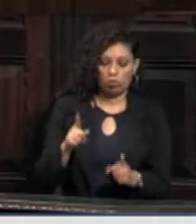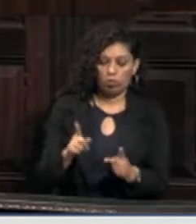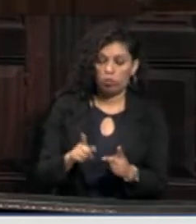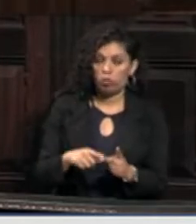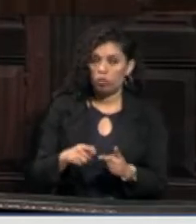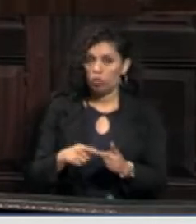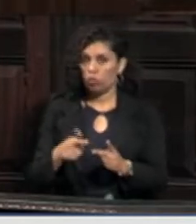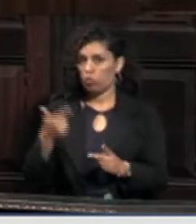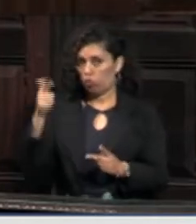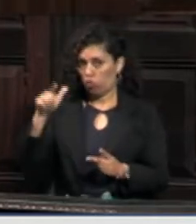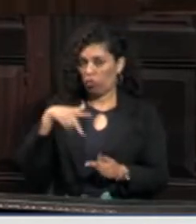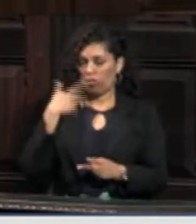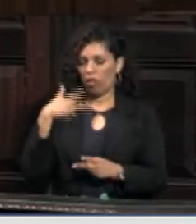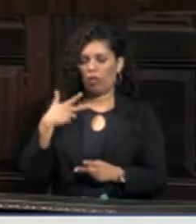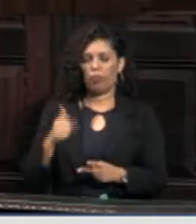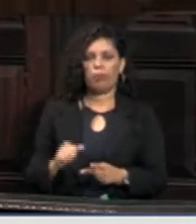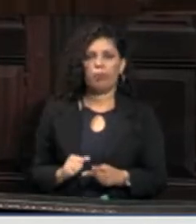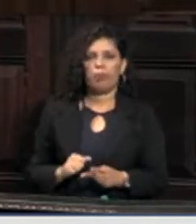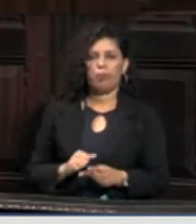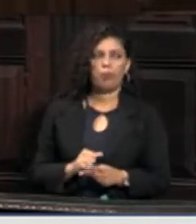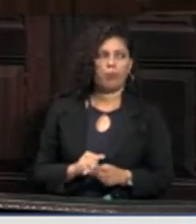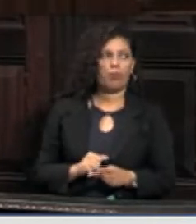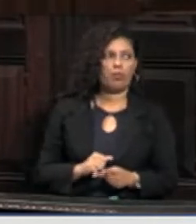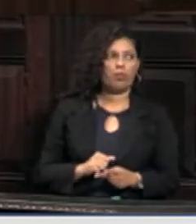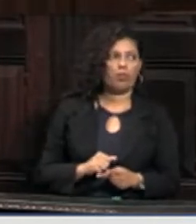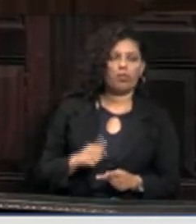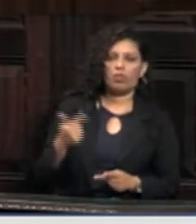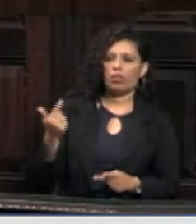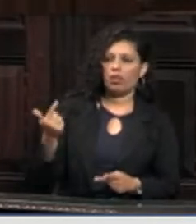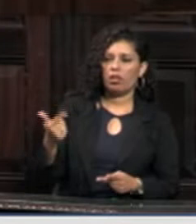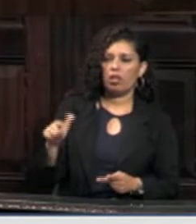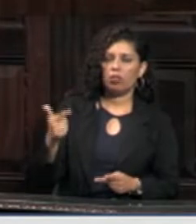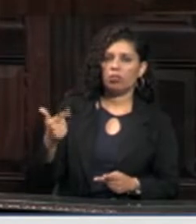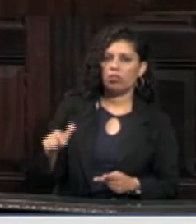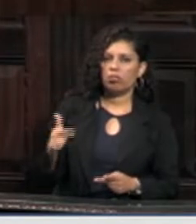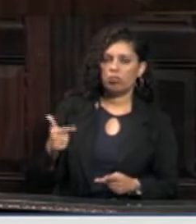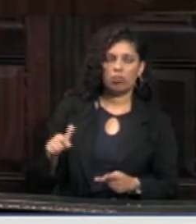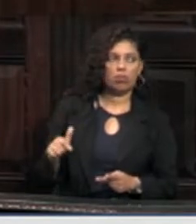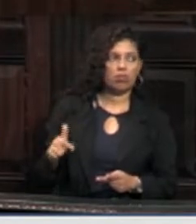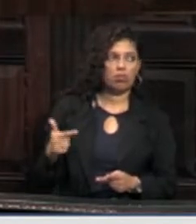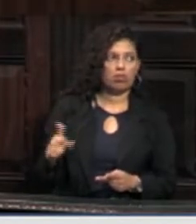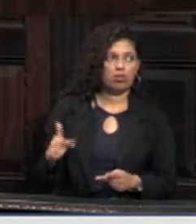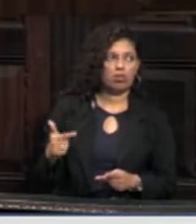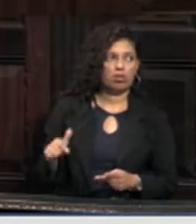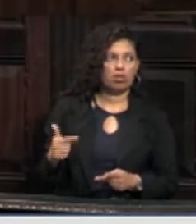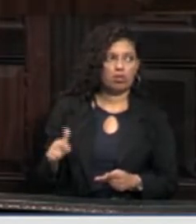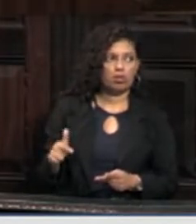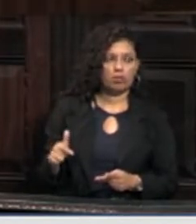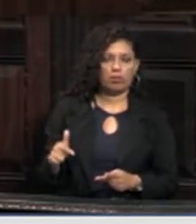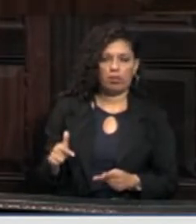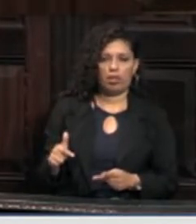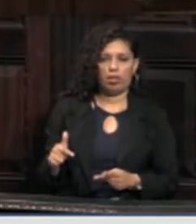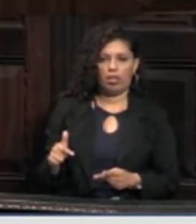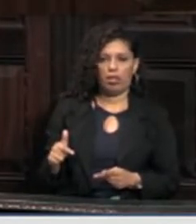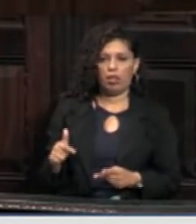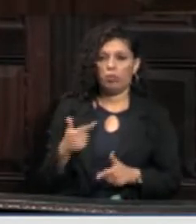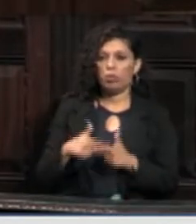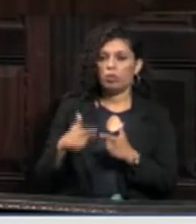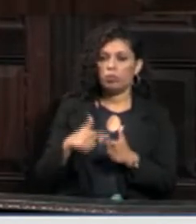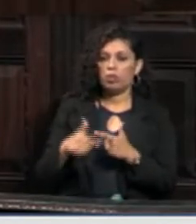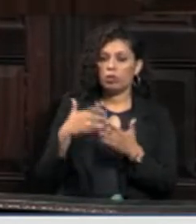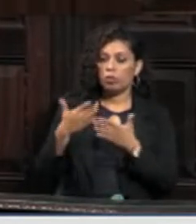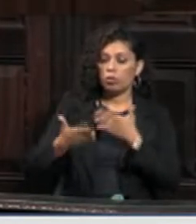importante: não existe carência de atendimento primário de saúde.